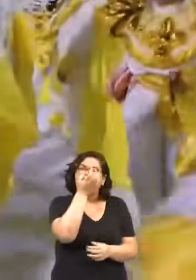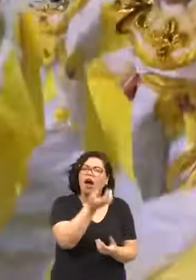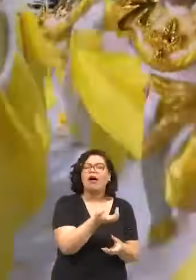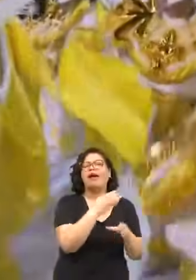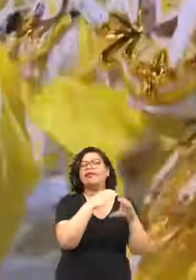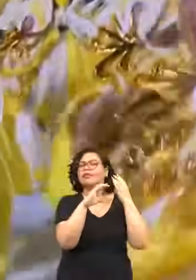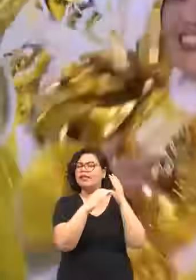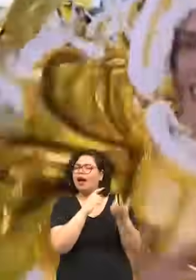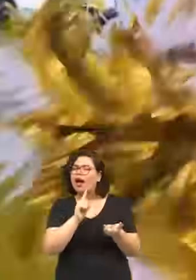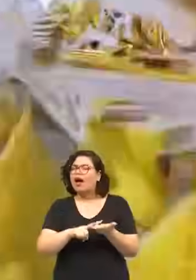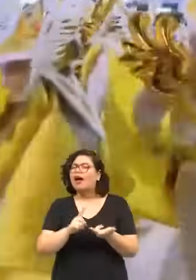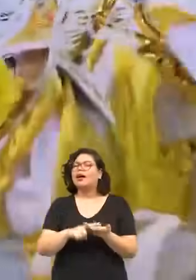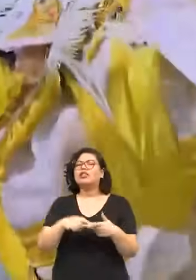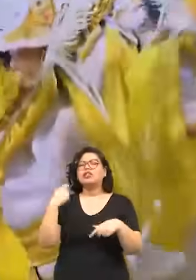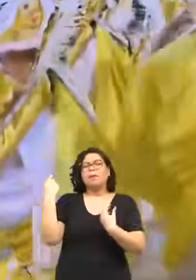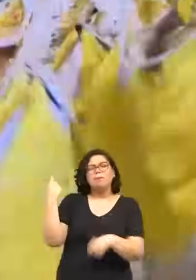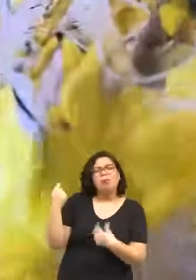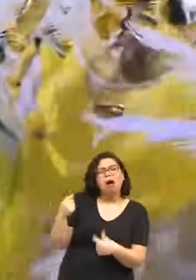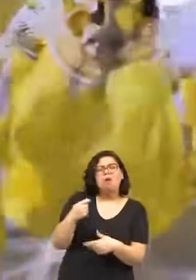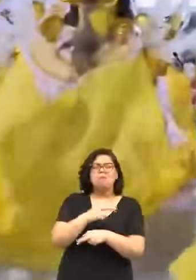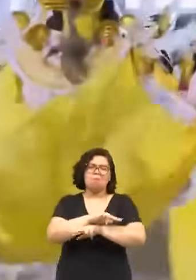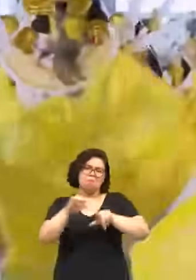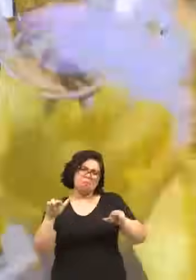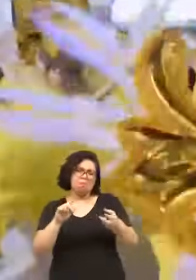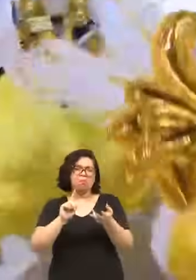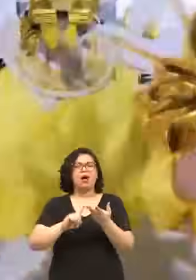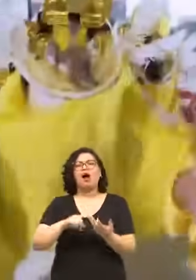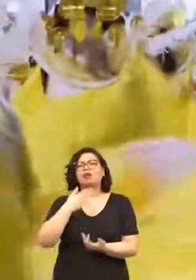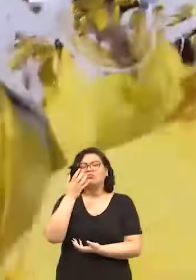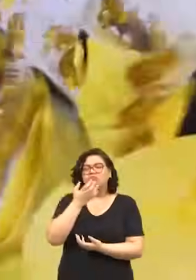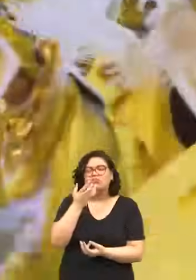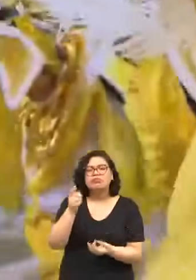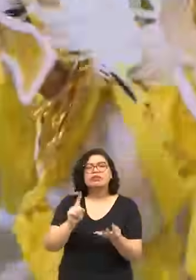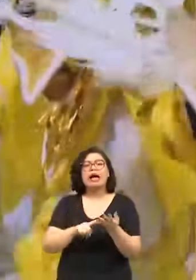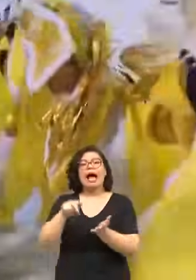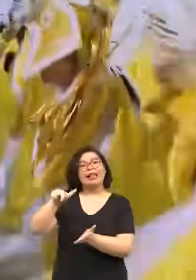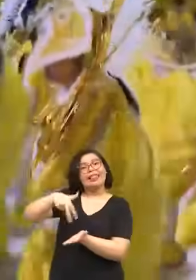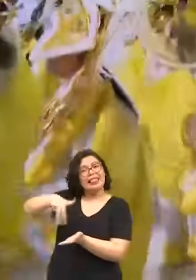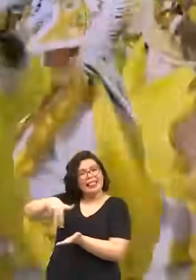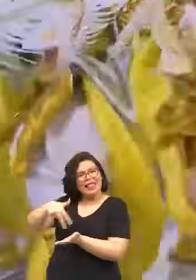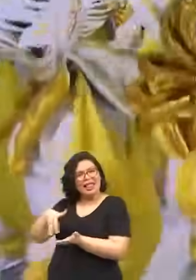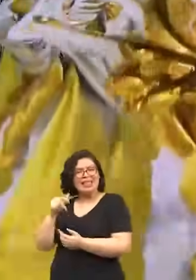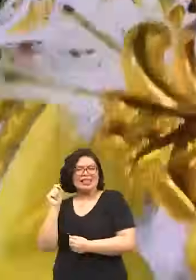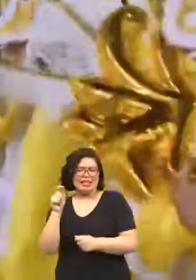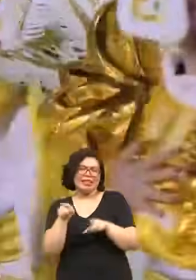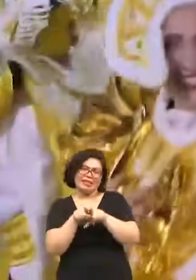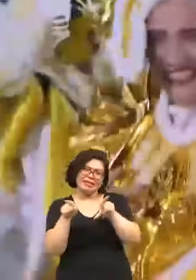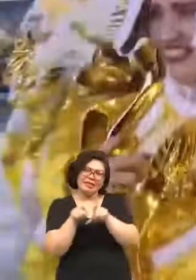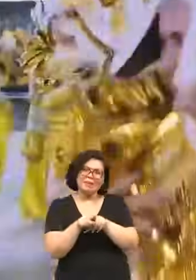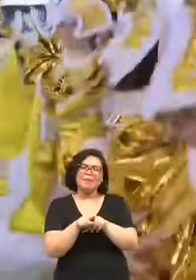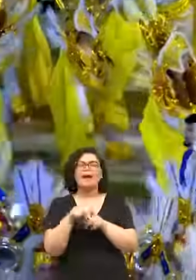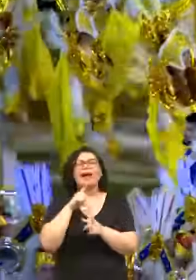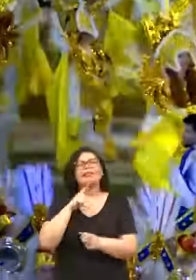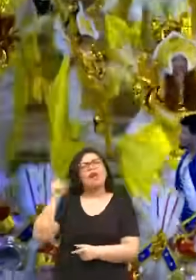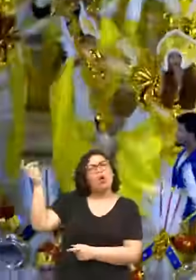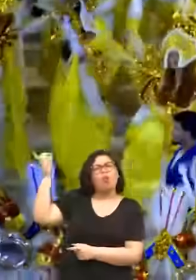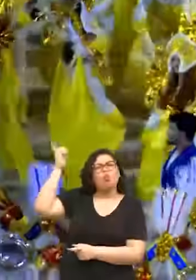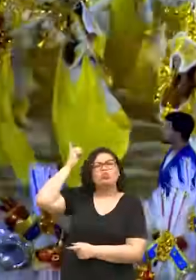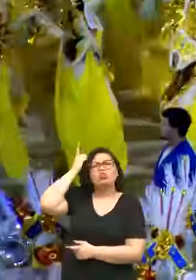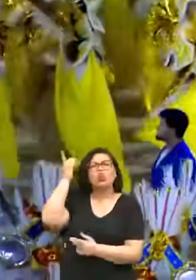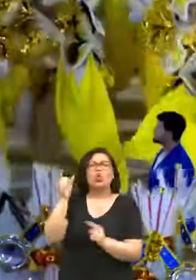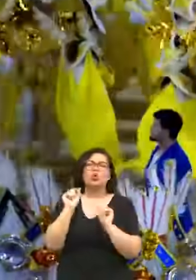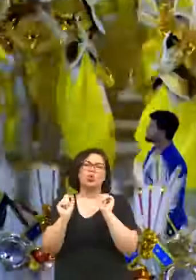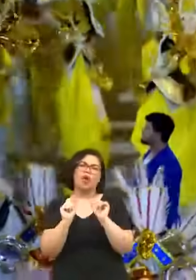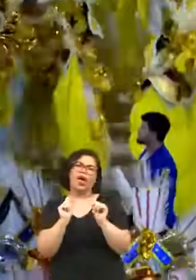de tocar um instrumento, o dom de cantar, o dom de dançar. E também temos o dom de fazer algum tipo